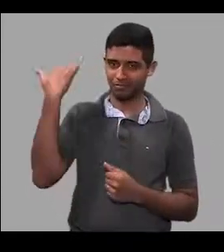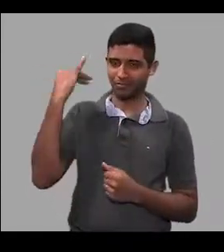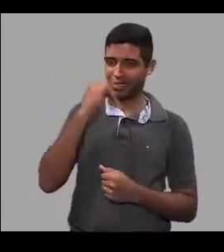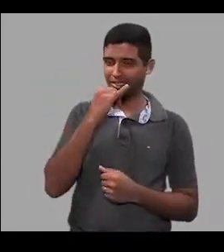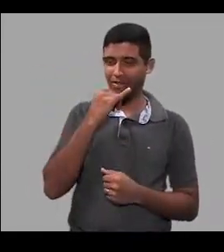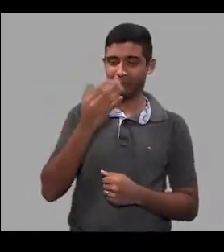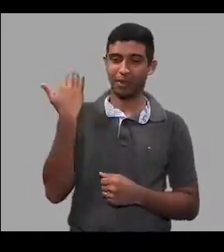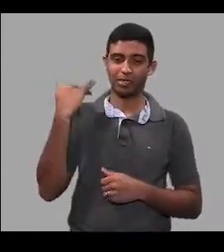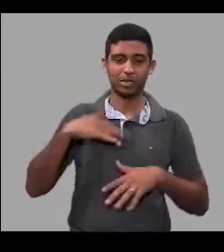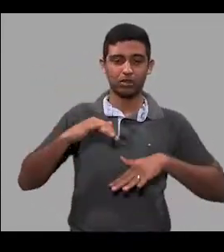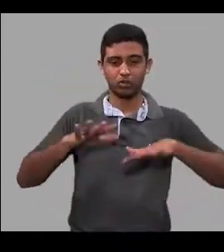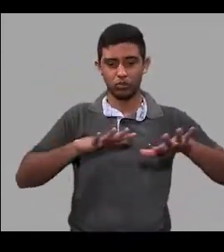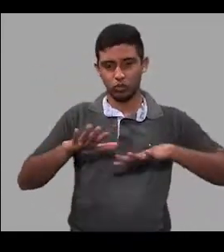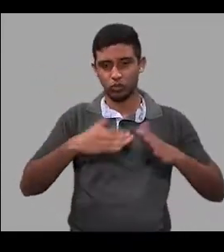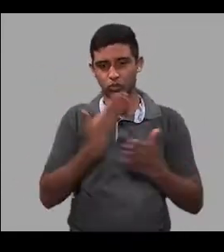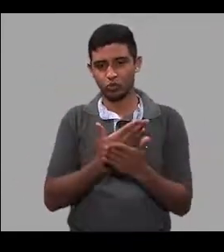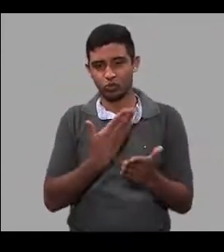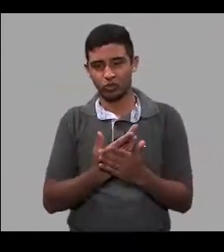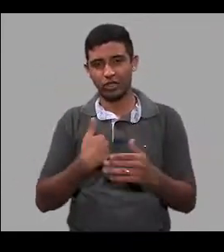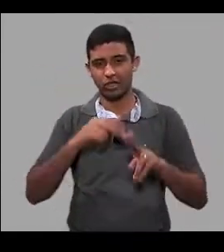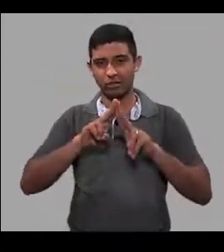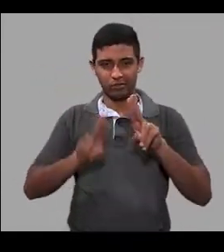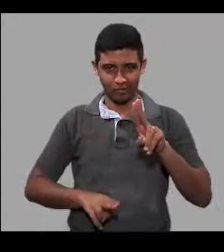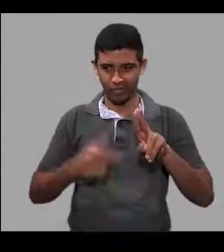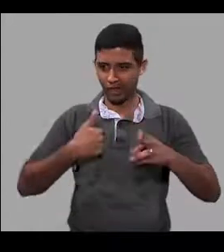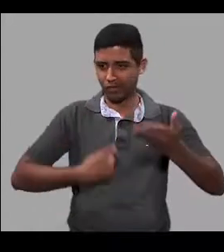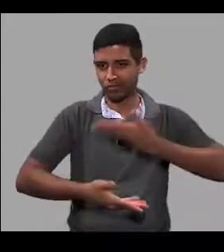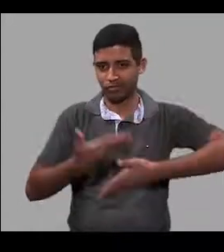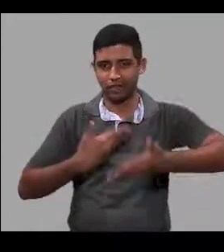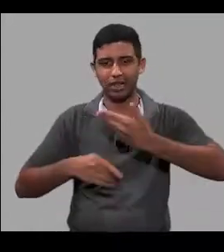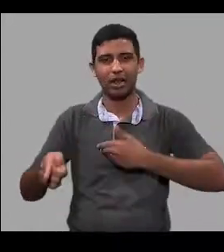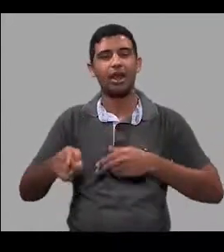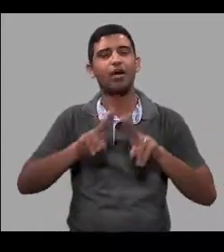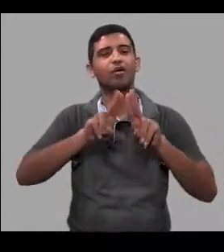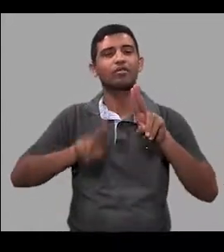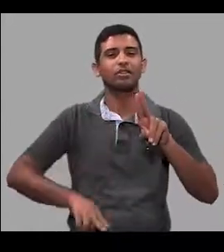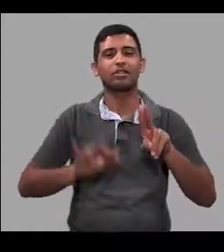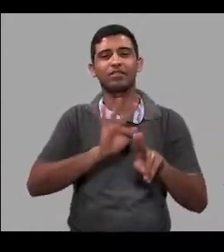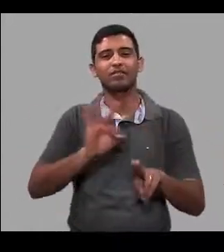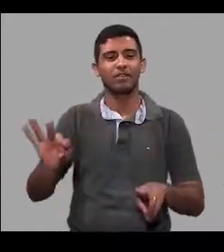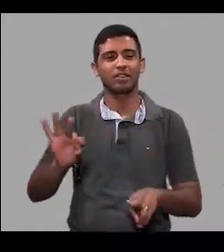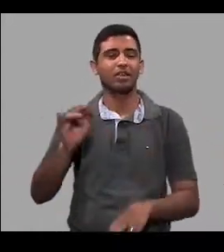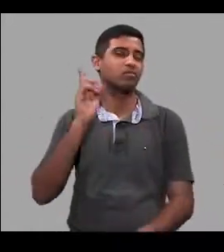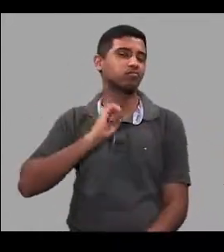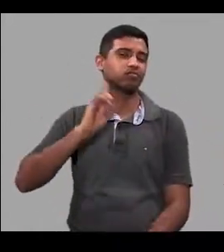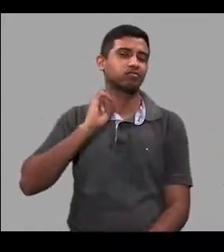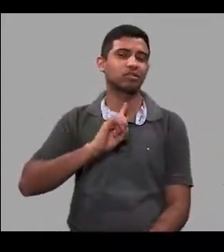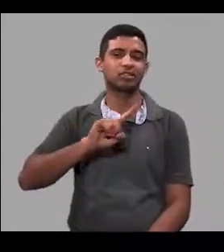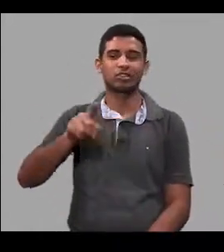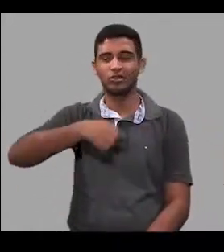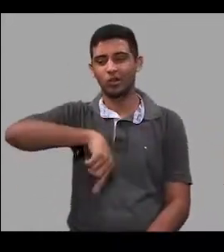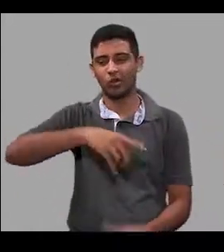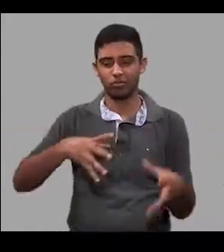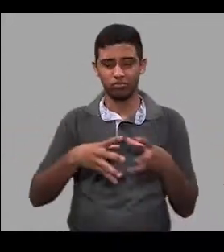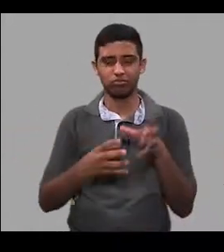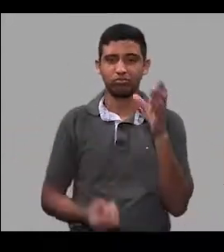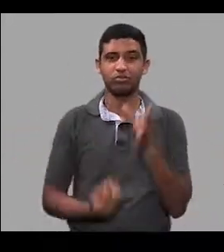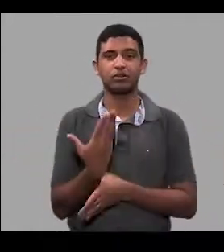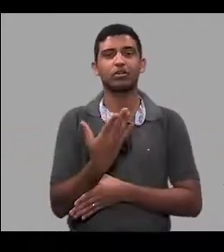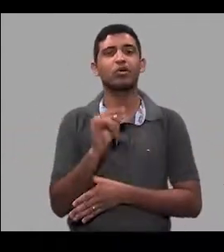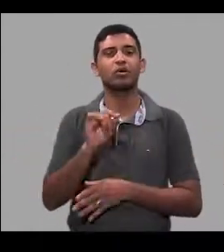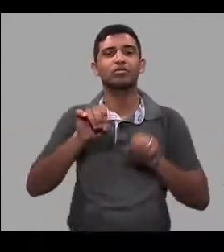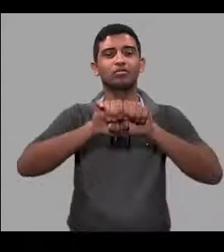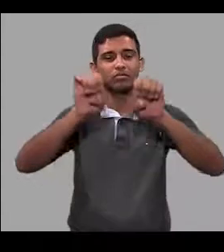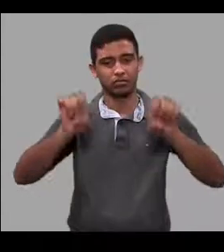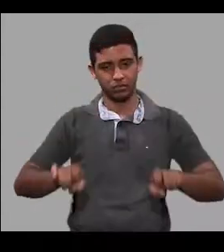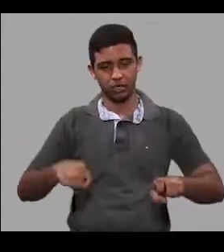movimento estudantil universitário, do qual eu participei, na Universidade Federal Fluminense, nós criamos uma estrutura